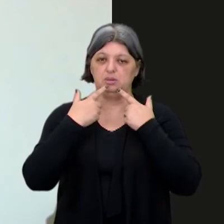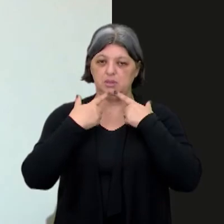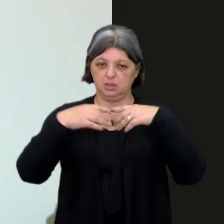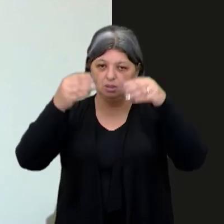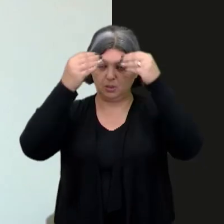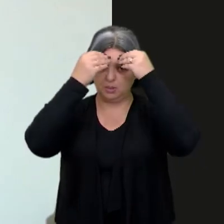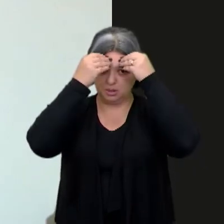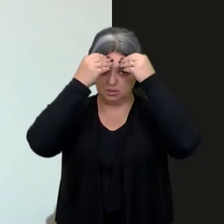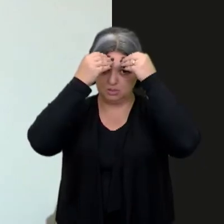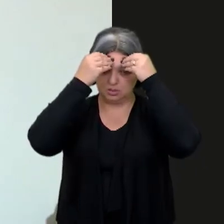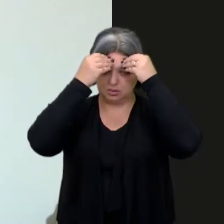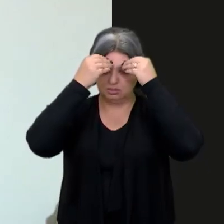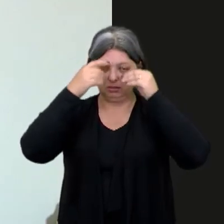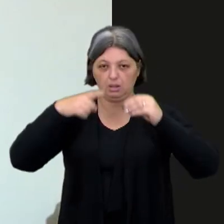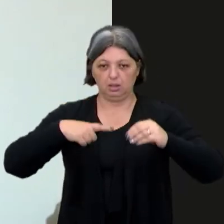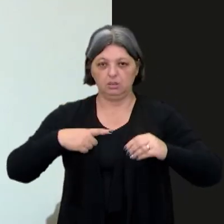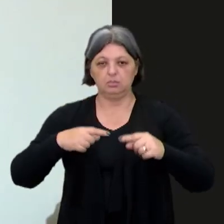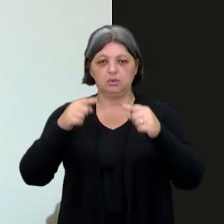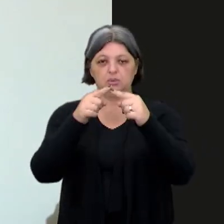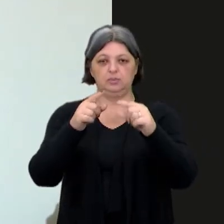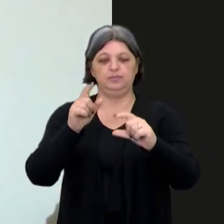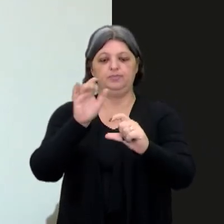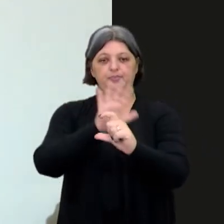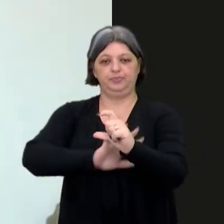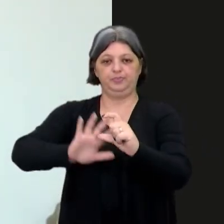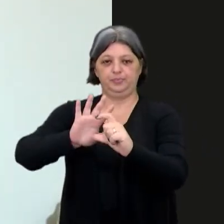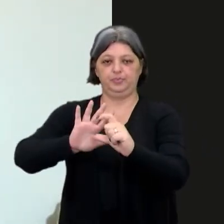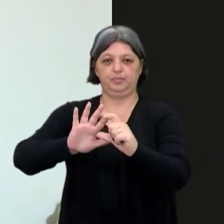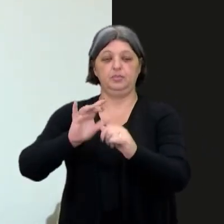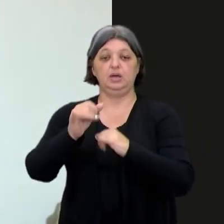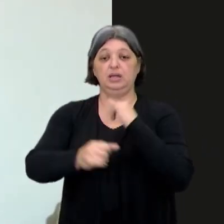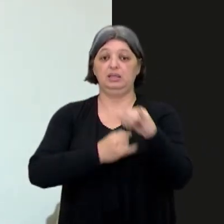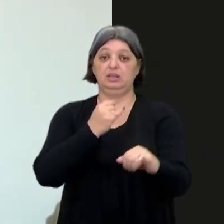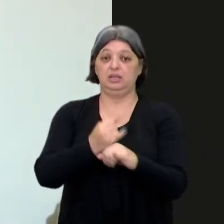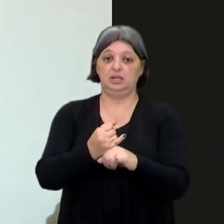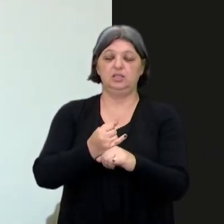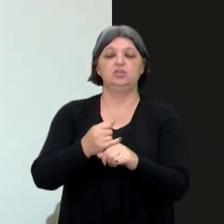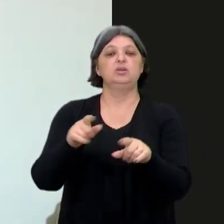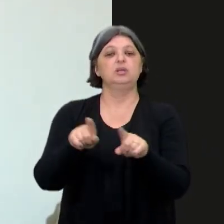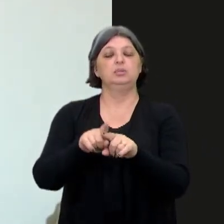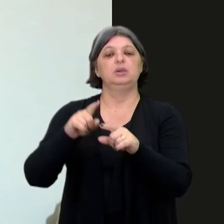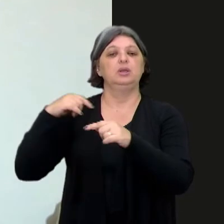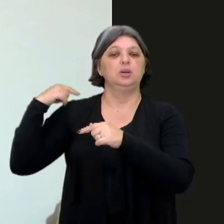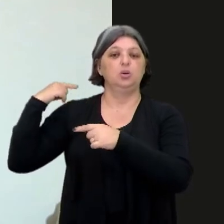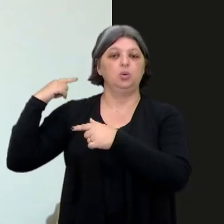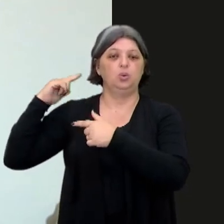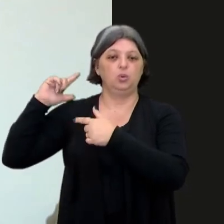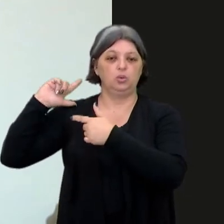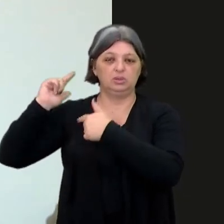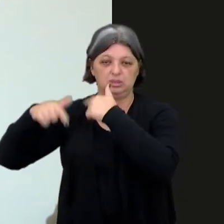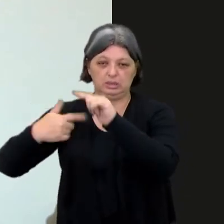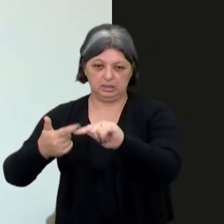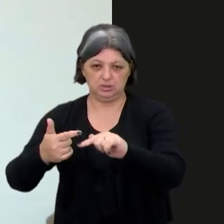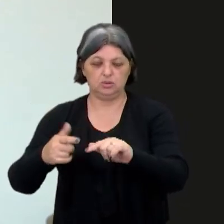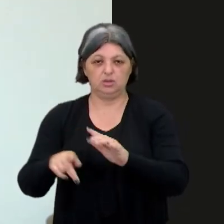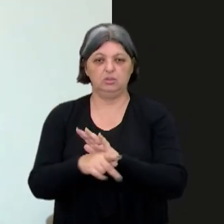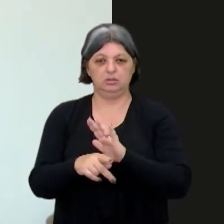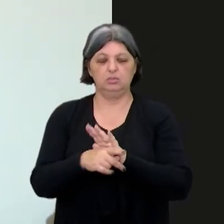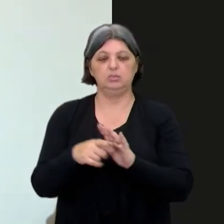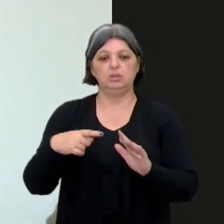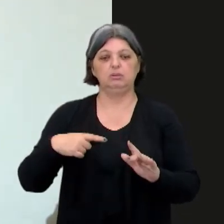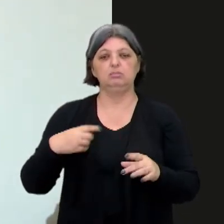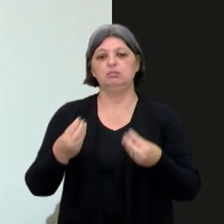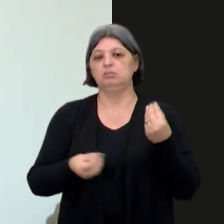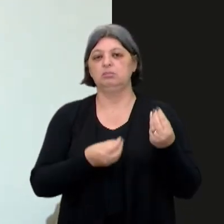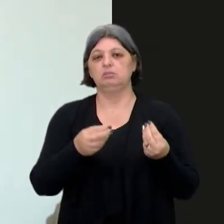linguagem que junta tudo isso, né? Tu tem as charges de internet, que tem um pé no tradicional, tem uma referência na tecnologia e surge como